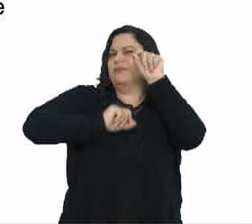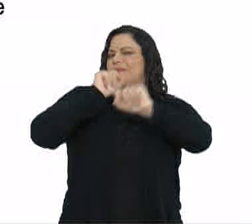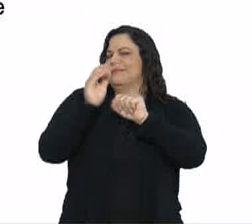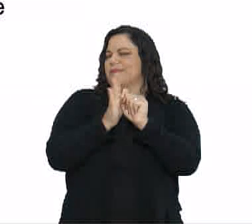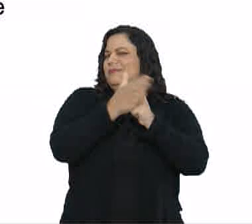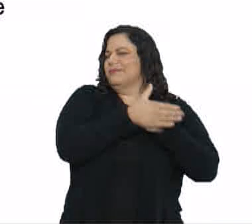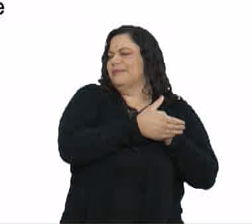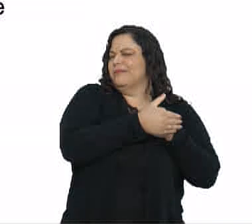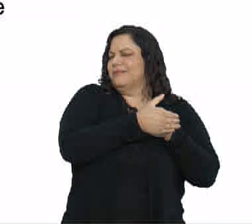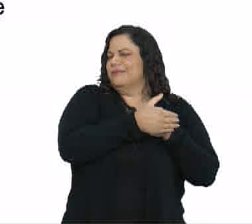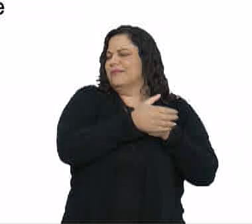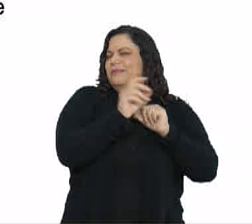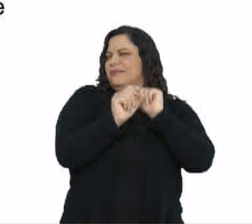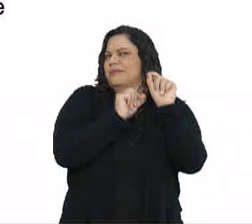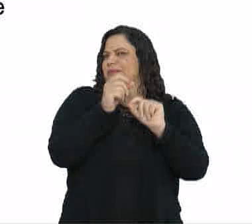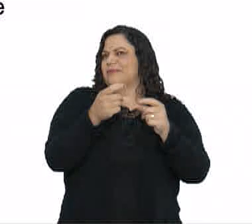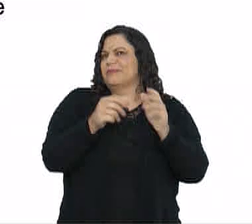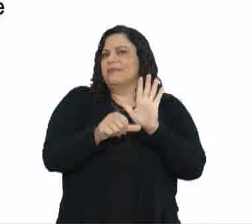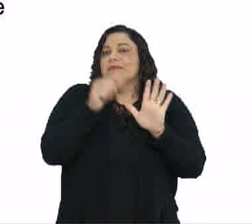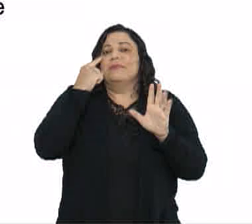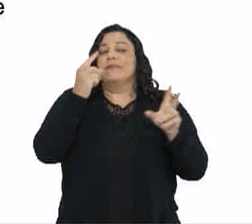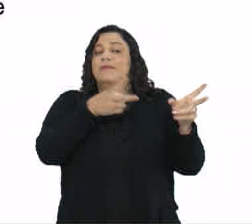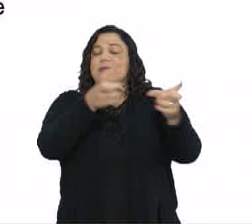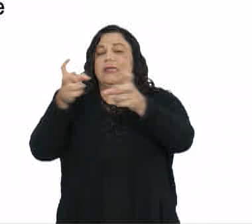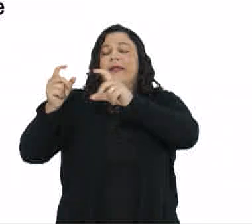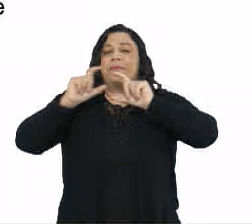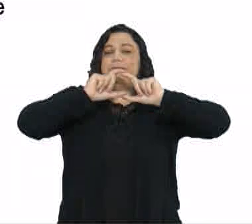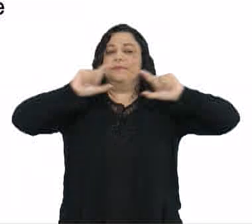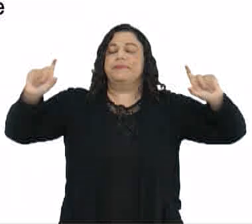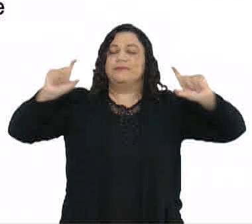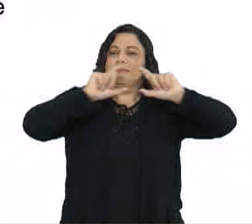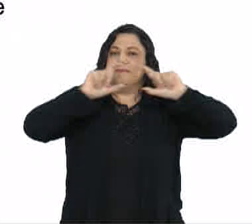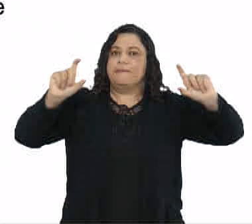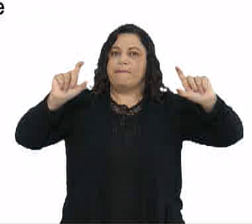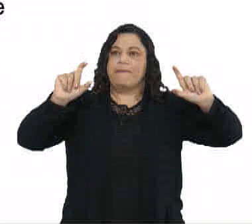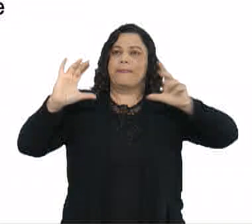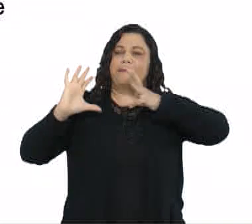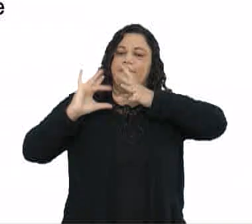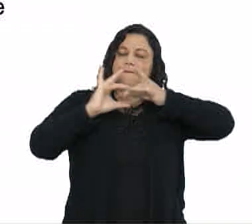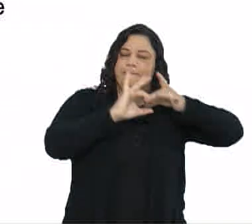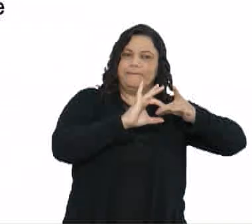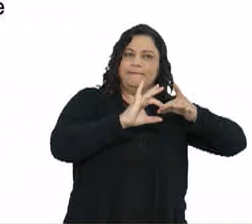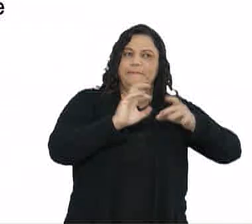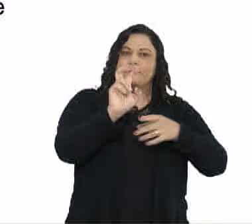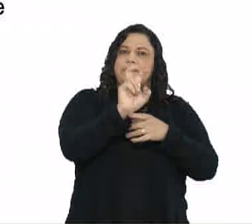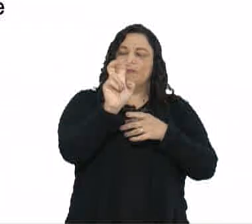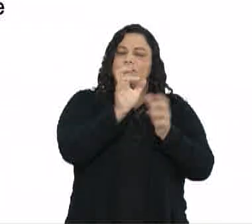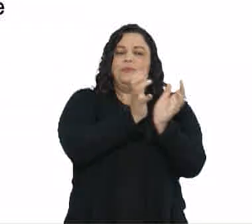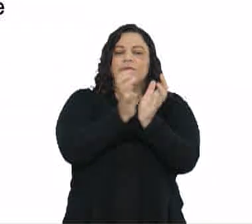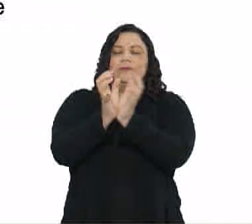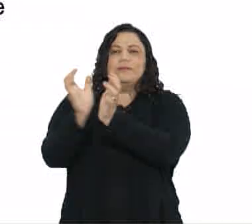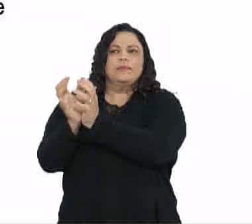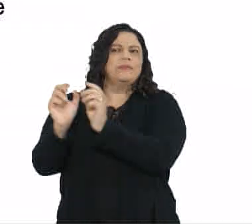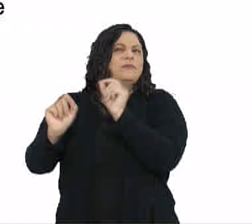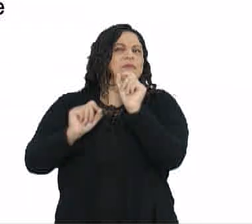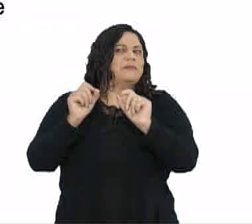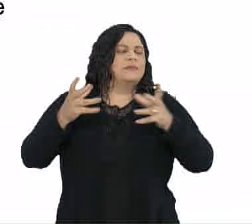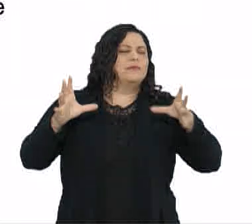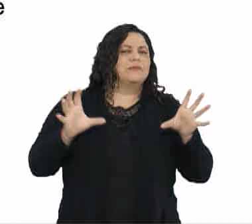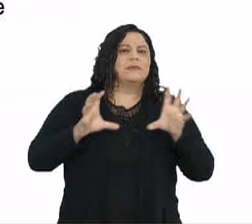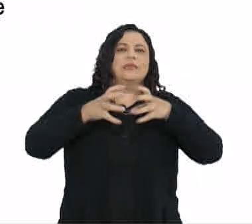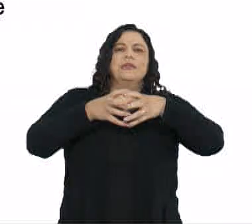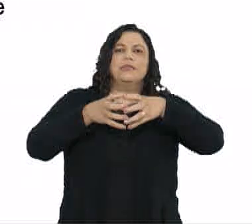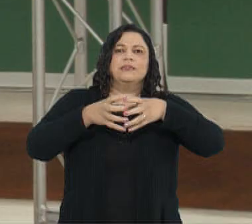primeira oração da crônica. Ela está elencada um grupo de 5 elementos que foram fazer camping.